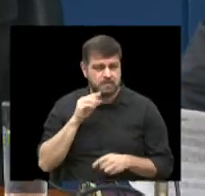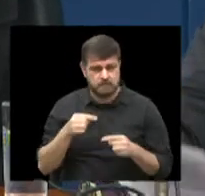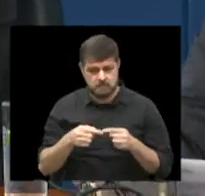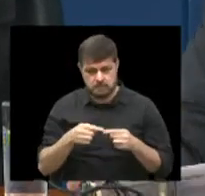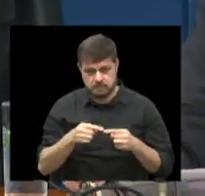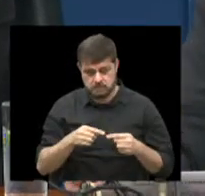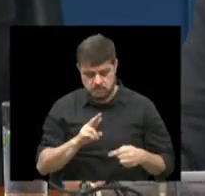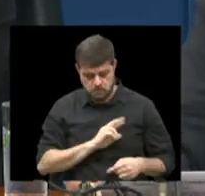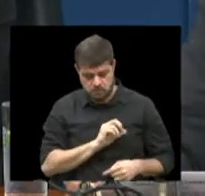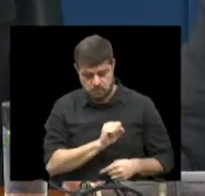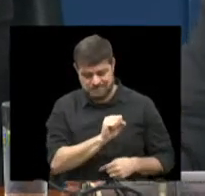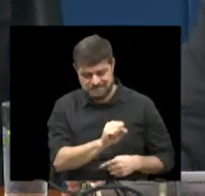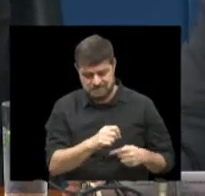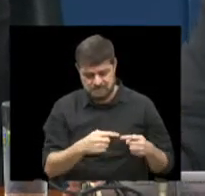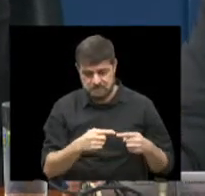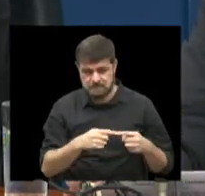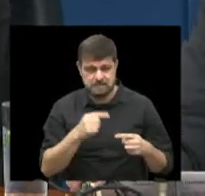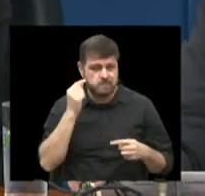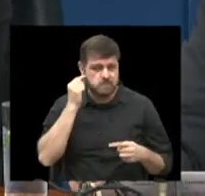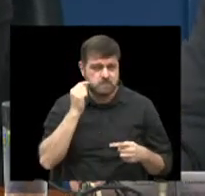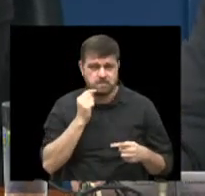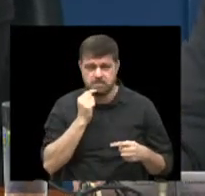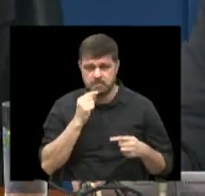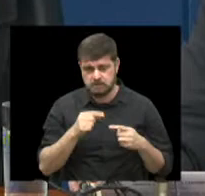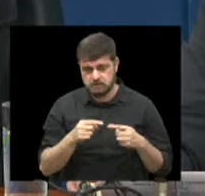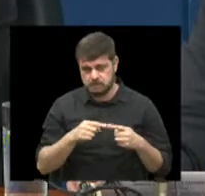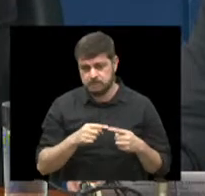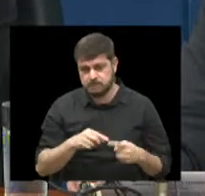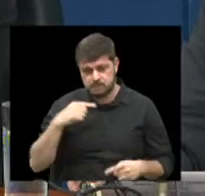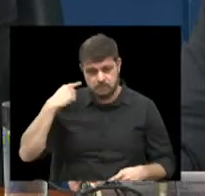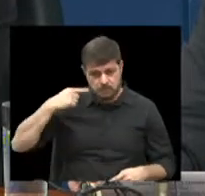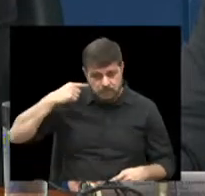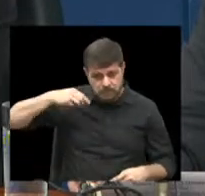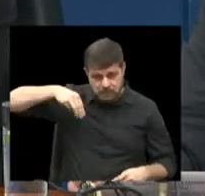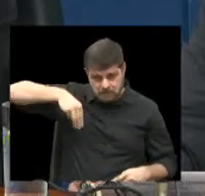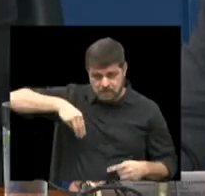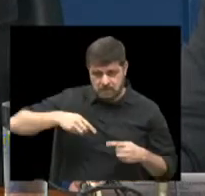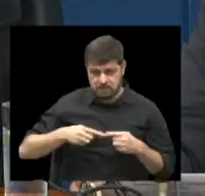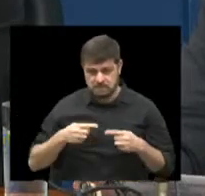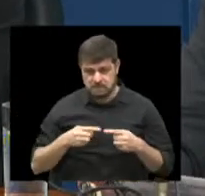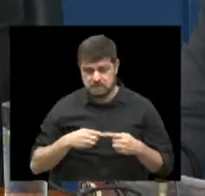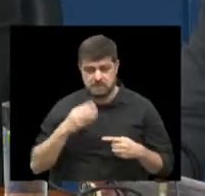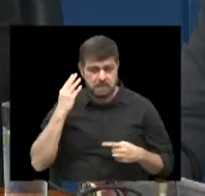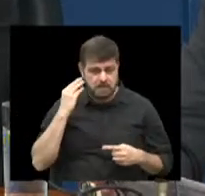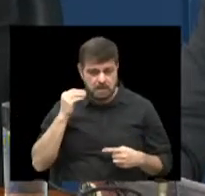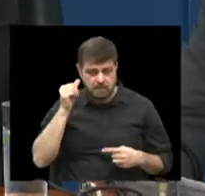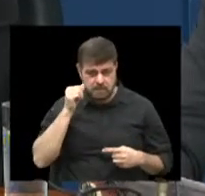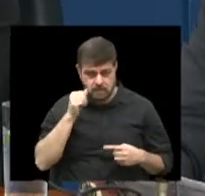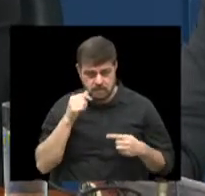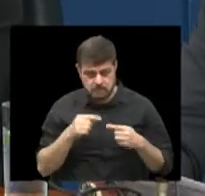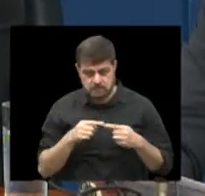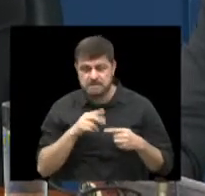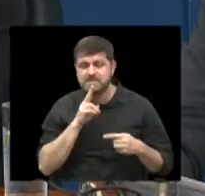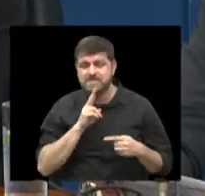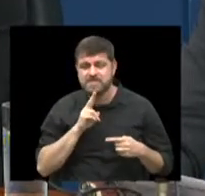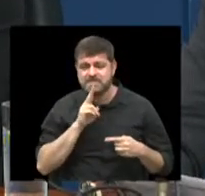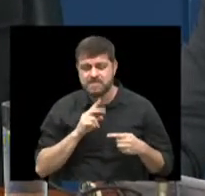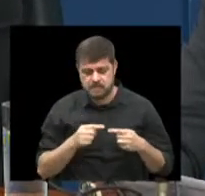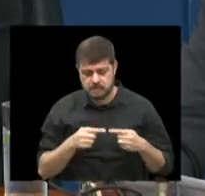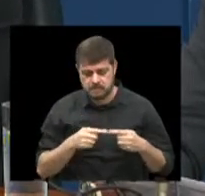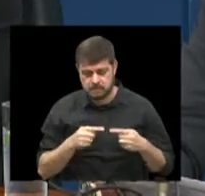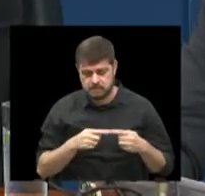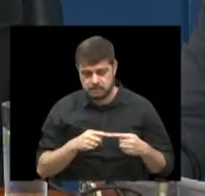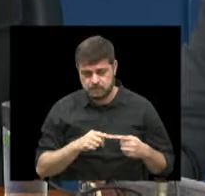Luiz Rossini, sim. Marcelo Silva, sim. Marcos Bernardelli, sim. Mariana Conte, sim. Nelson Osseri,